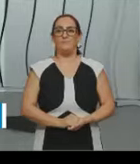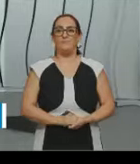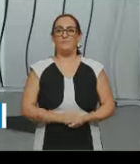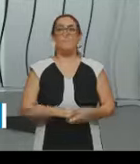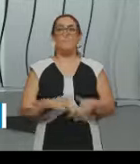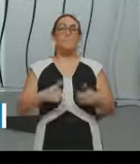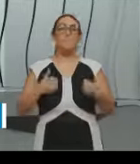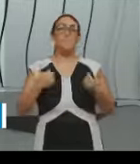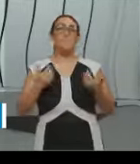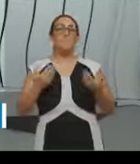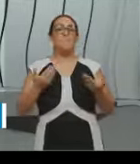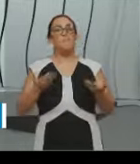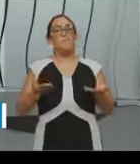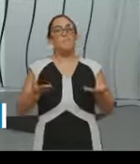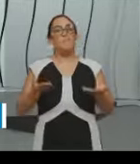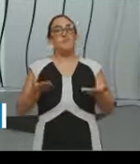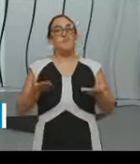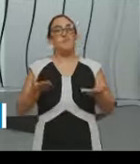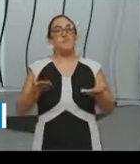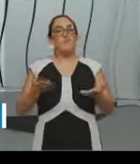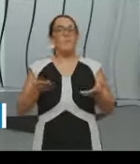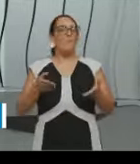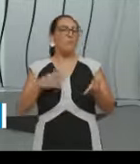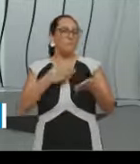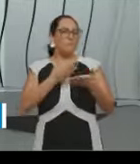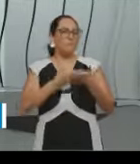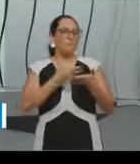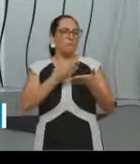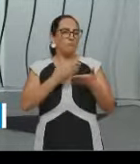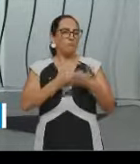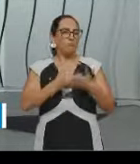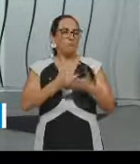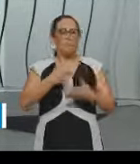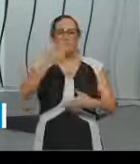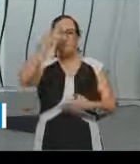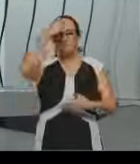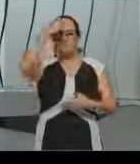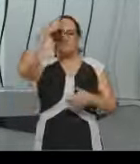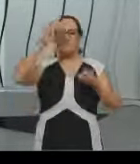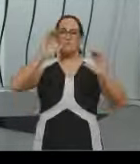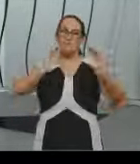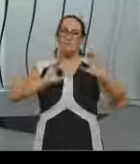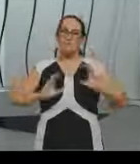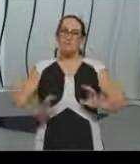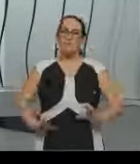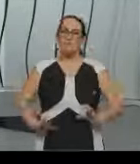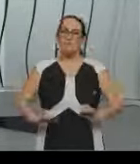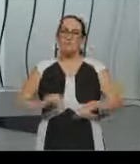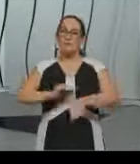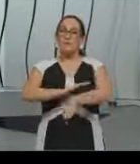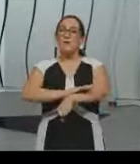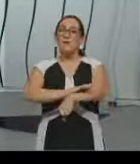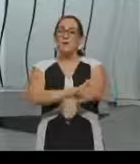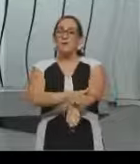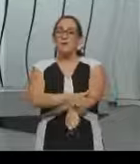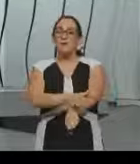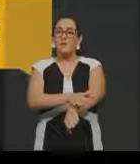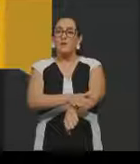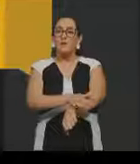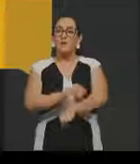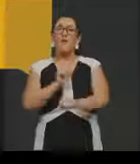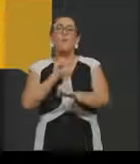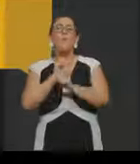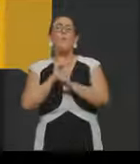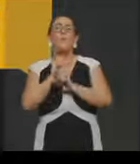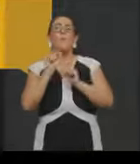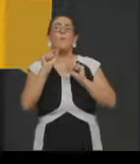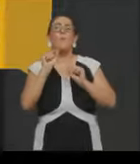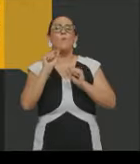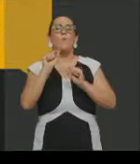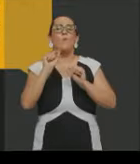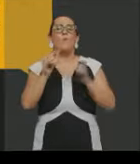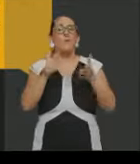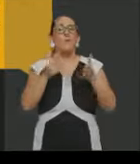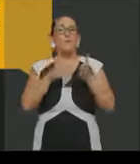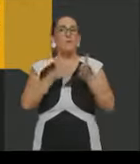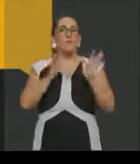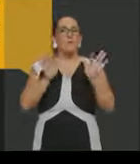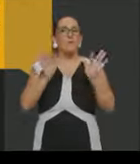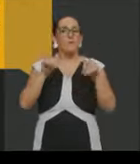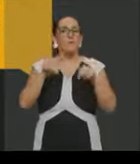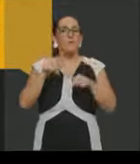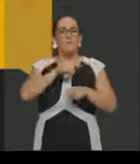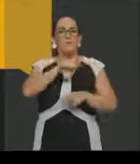Então, gente, sobre essa aula, Cidadania e Racismo no Brasil, espera-se que ao final dela você seja capaz de aprofundar